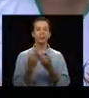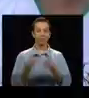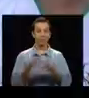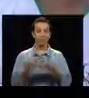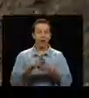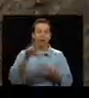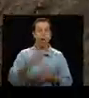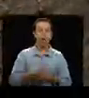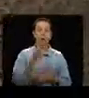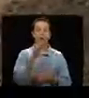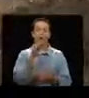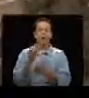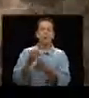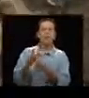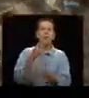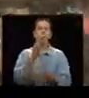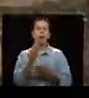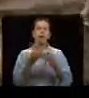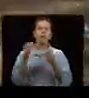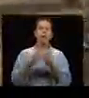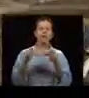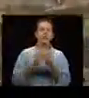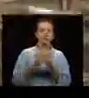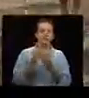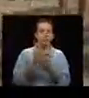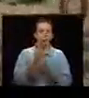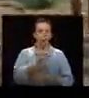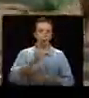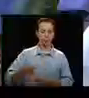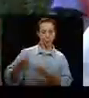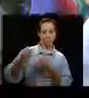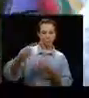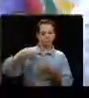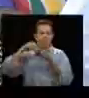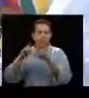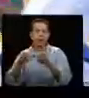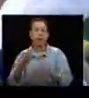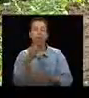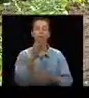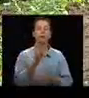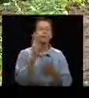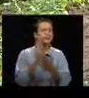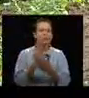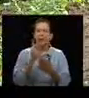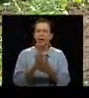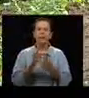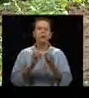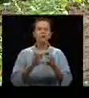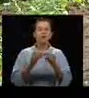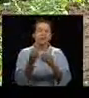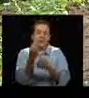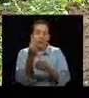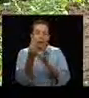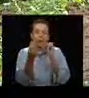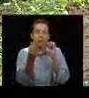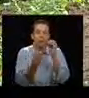dinheiro, né? Aí ensinei a meu pai, a fazer assim como o professor ensinou. E ele sempre ensina, traz